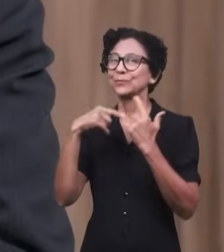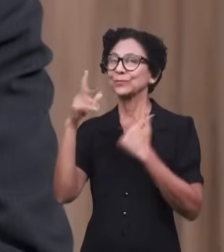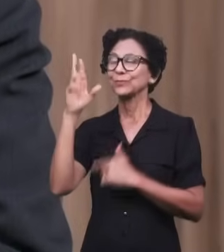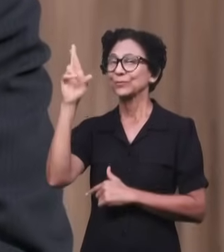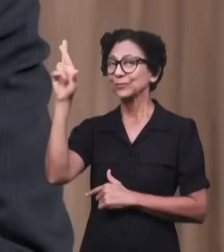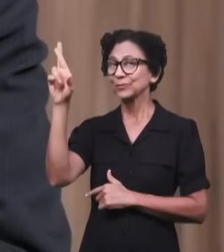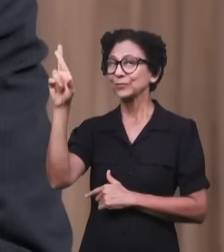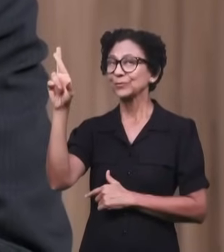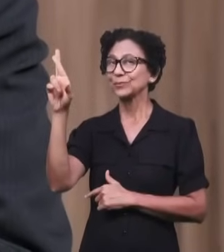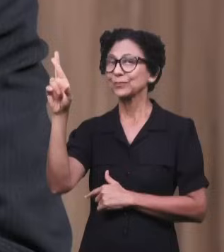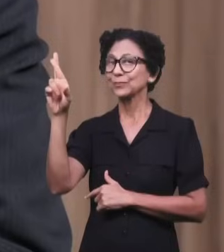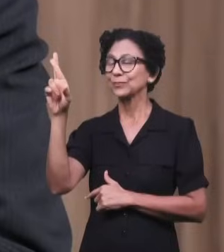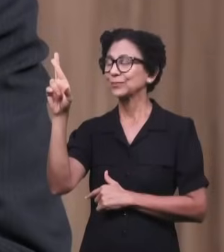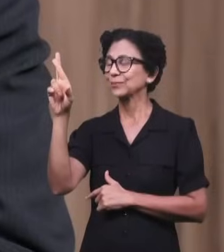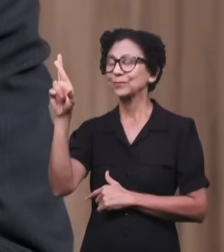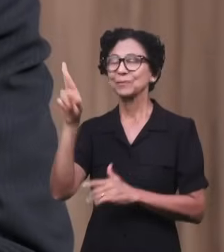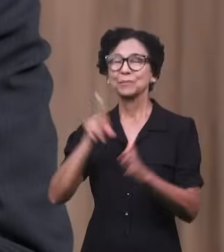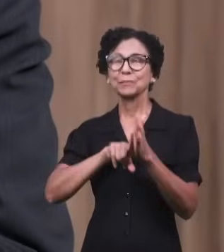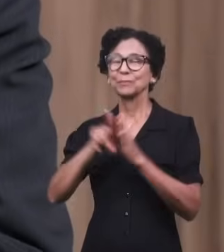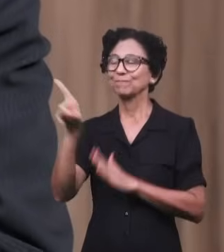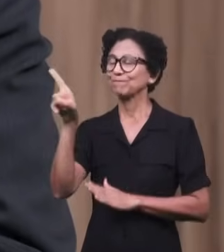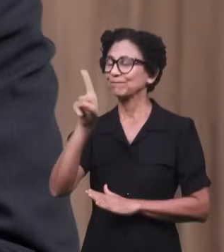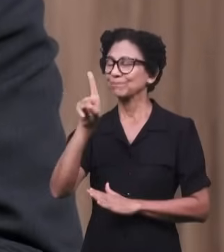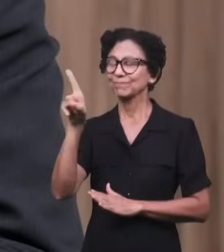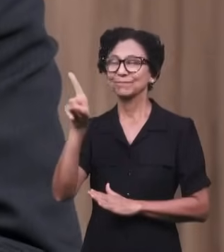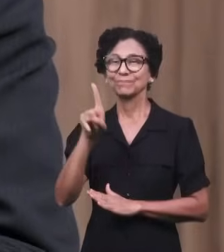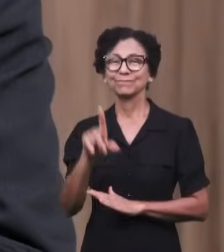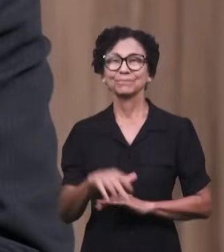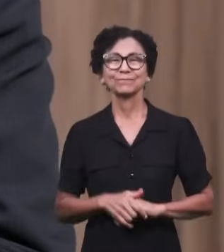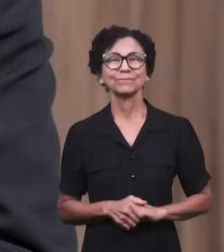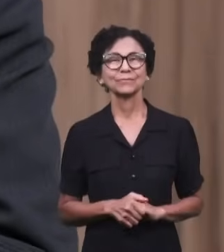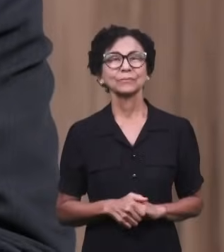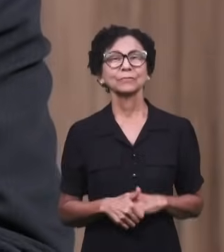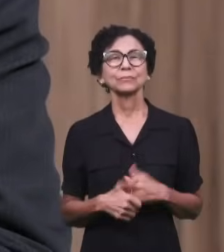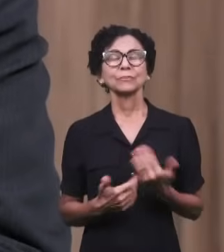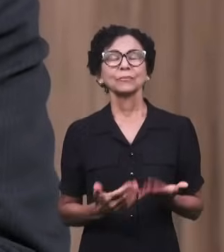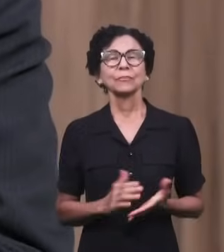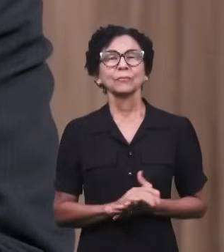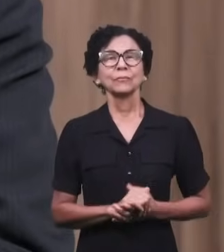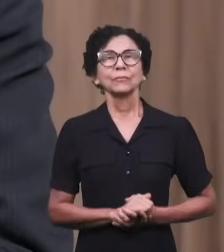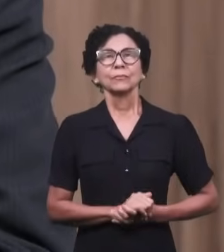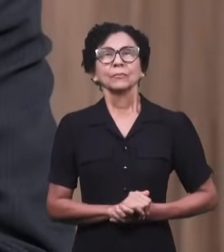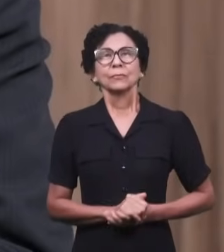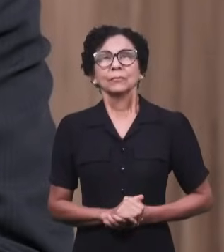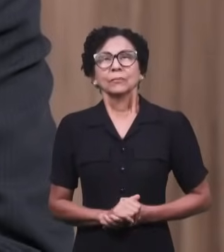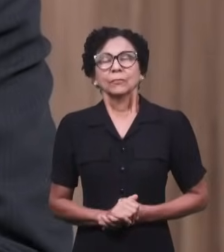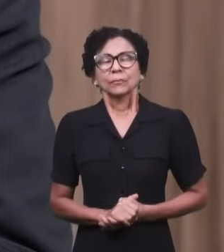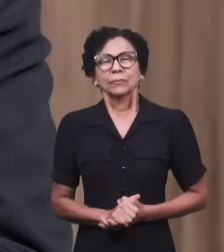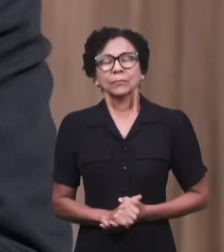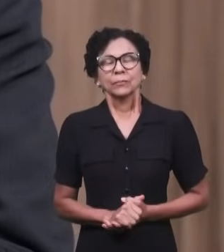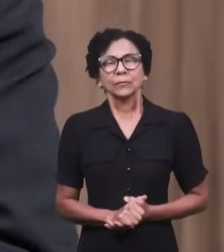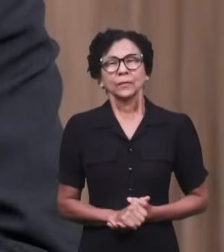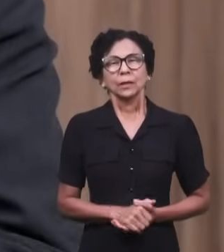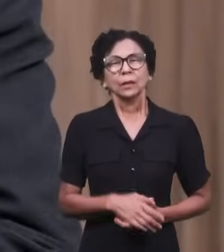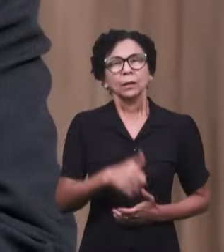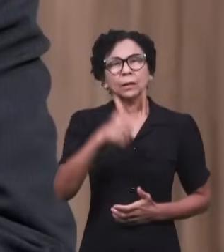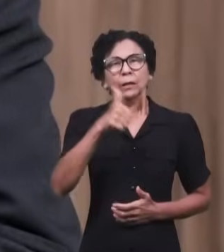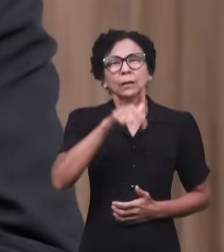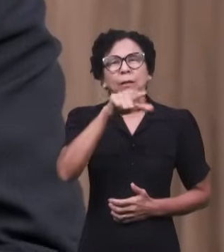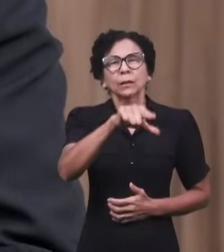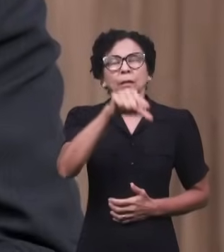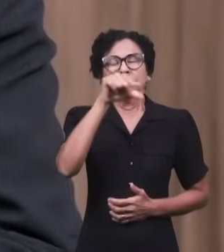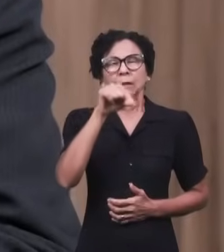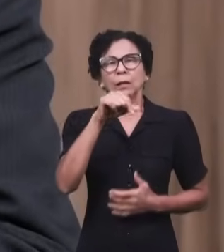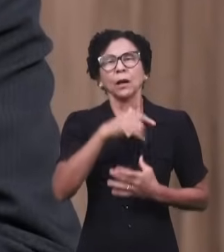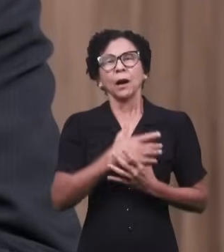Senhor para a vida dele. Então essa foi a primeira escolha que ele fez e começou isso